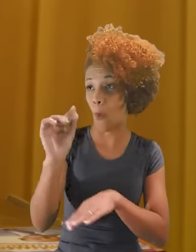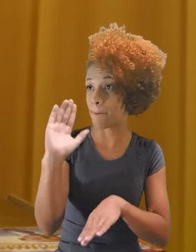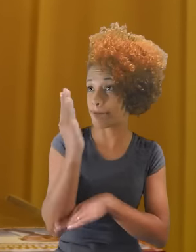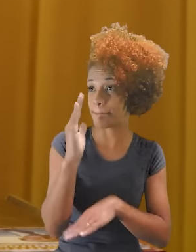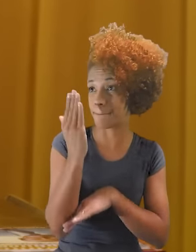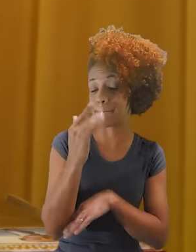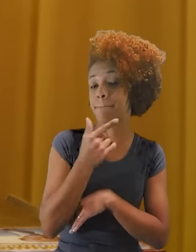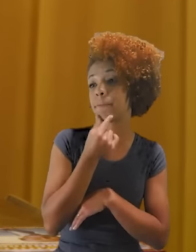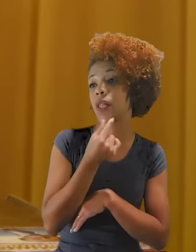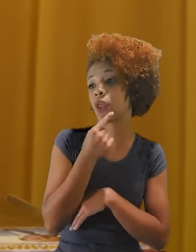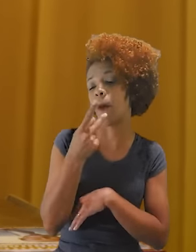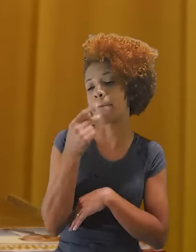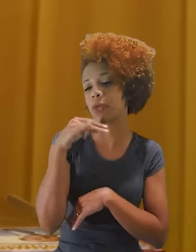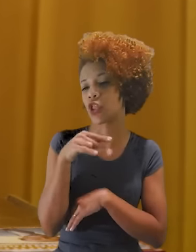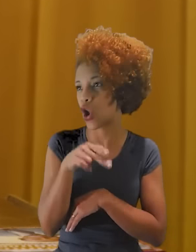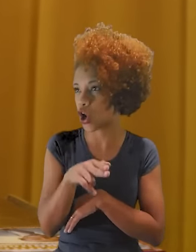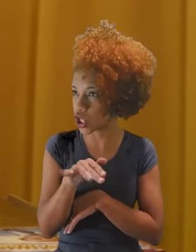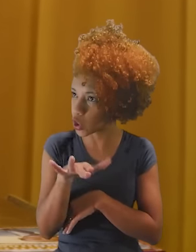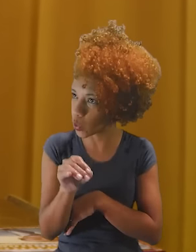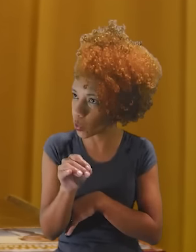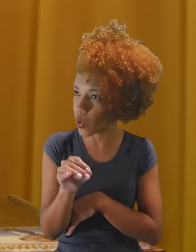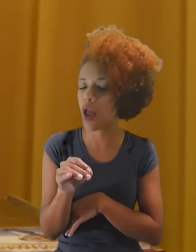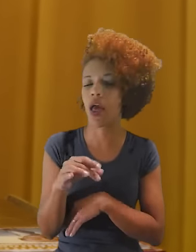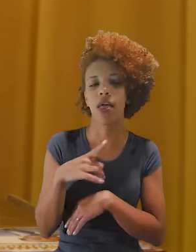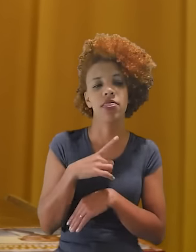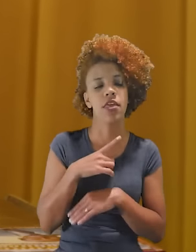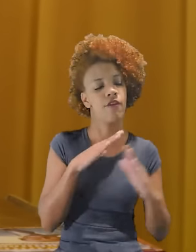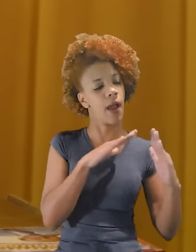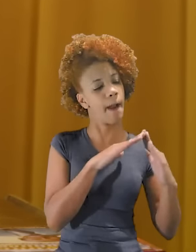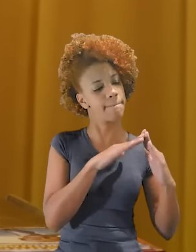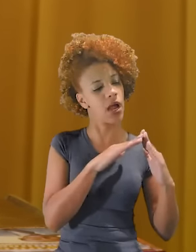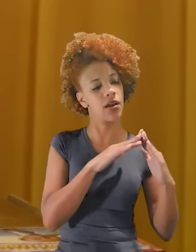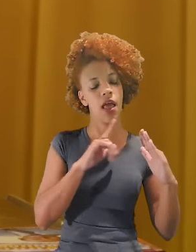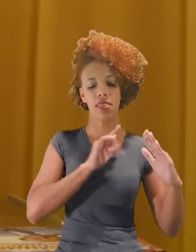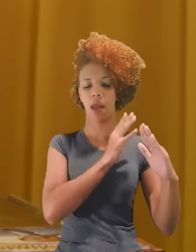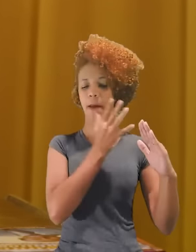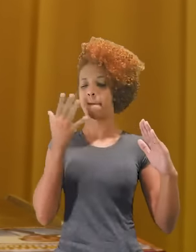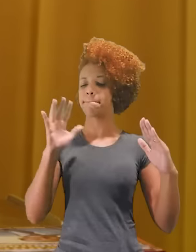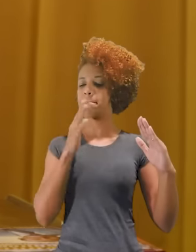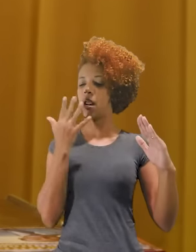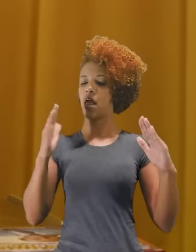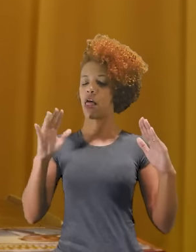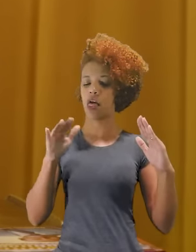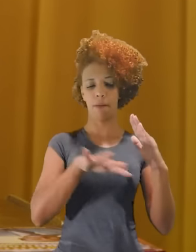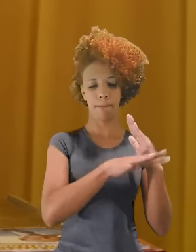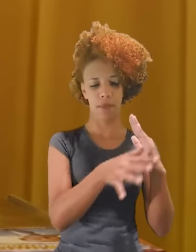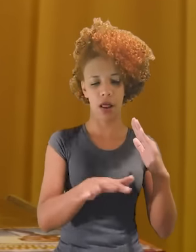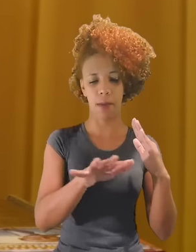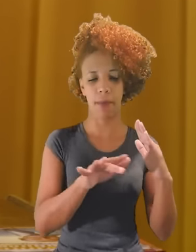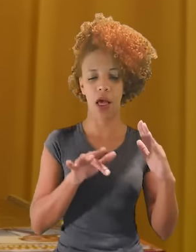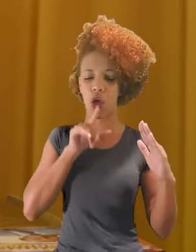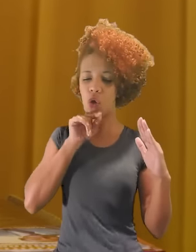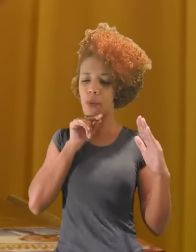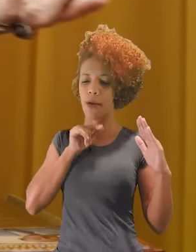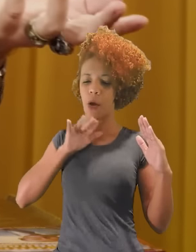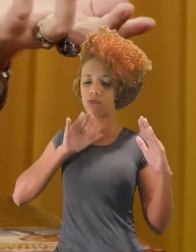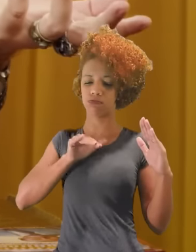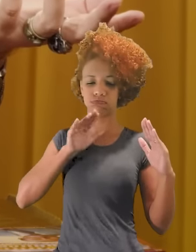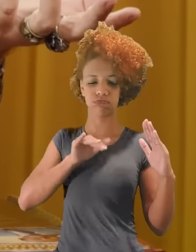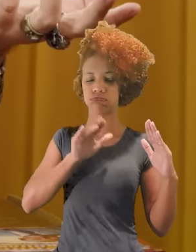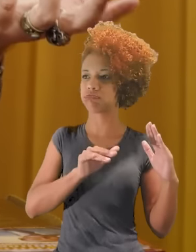Gepeto. Cara, você vê ali, tipo, tá uma área aqui, atrás tem umas árvores, depois tem umas pombas passando tal, e depois... Cara, isso também